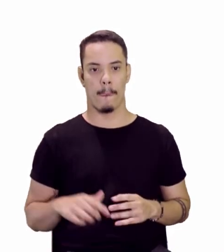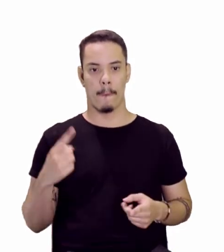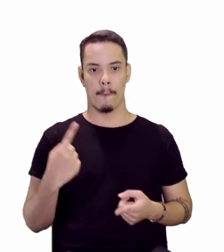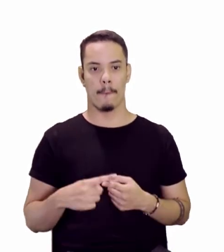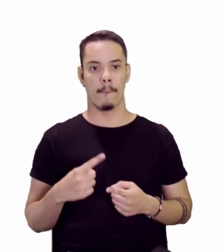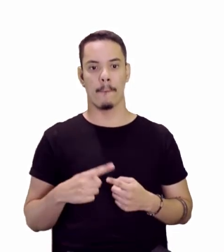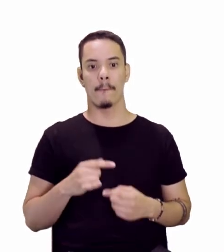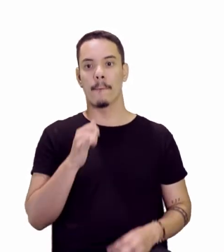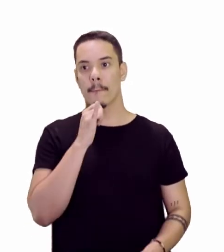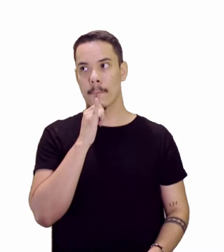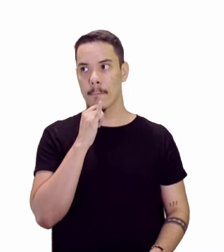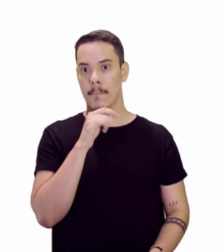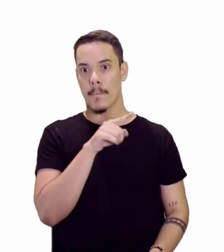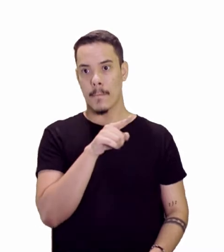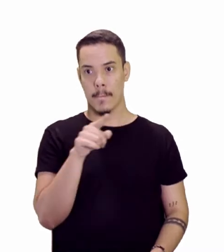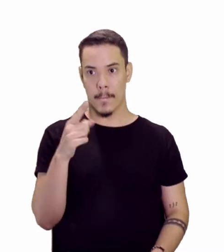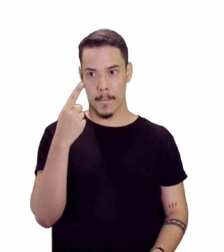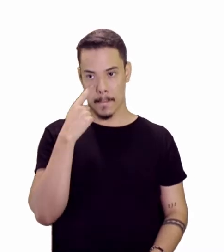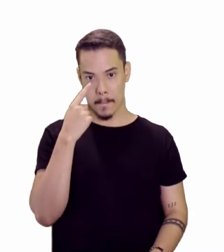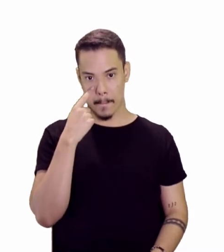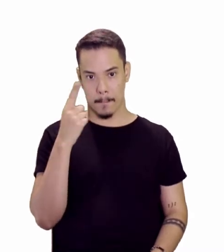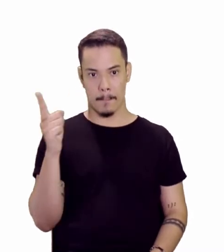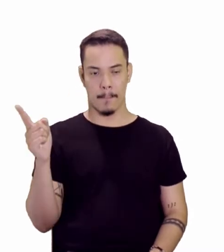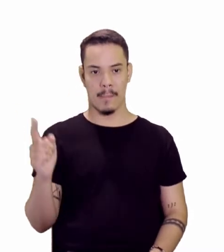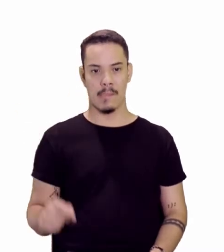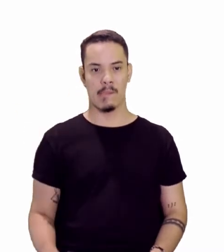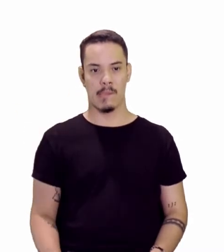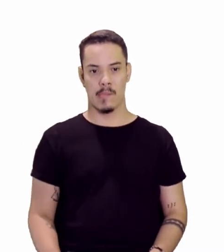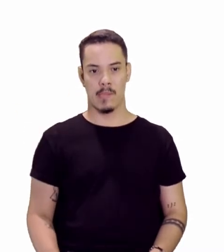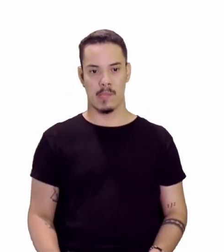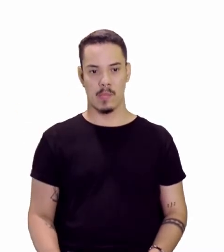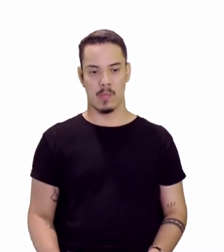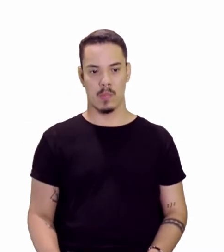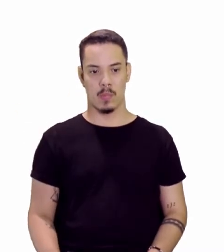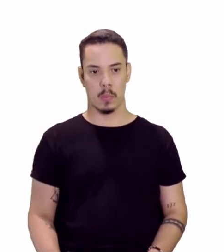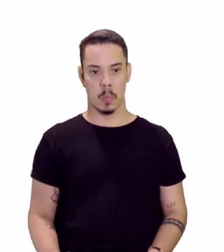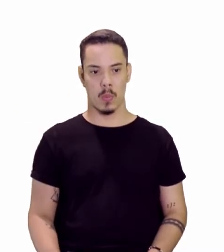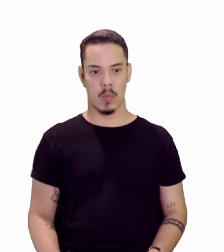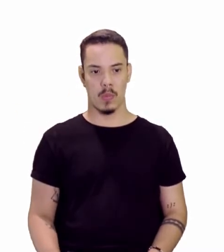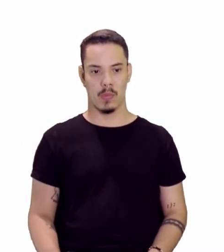de baixo ali, né, Deise? Esse tanto aqui,